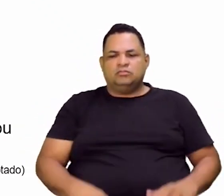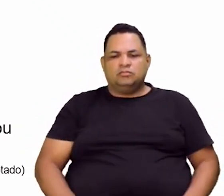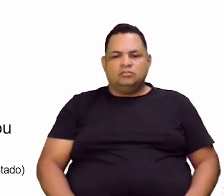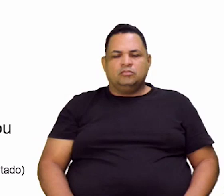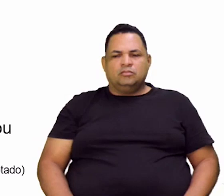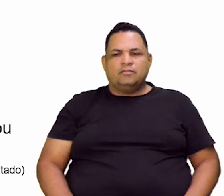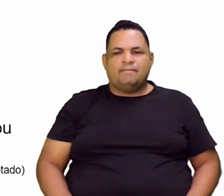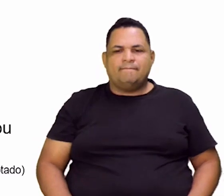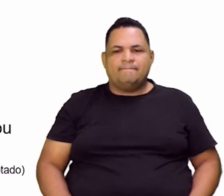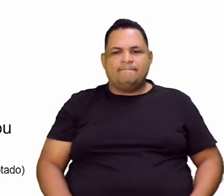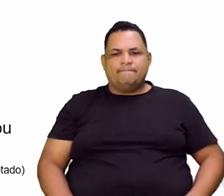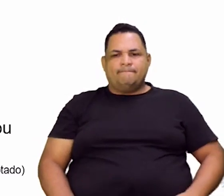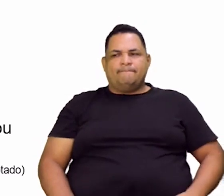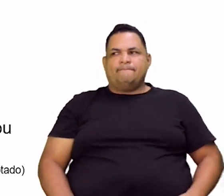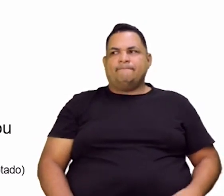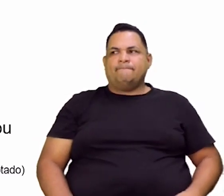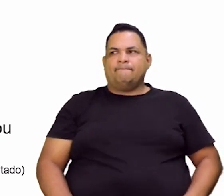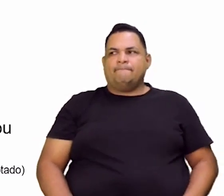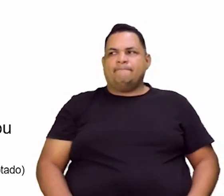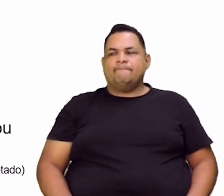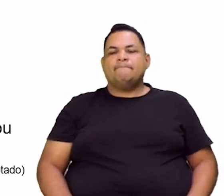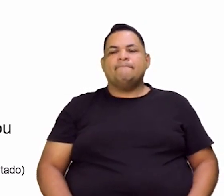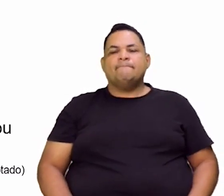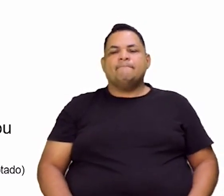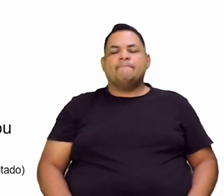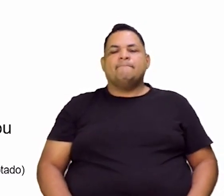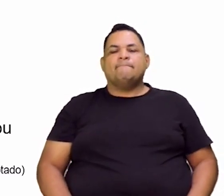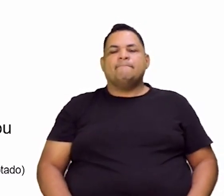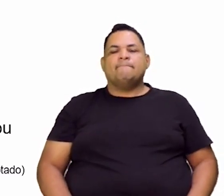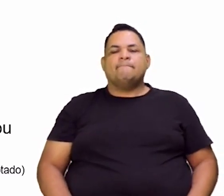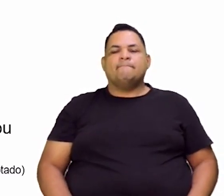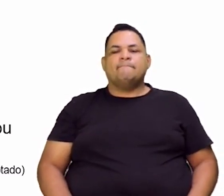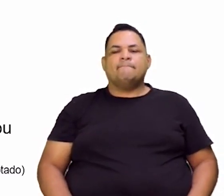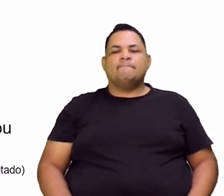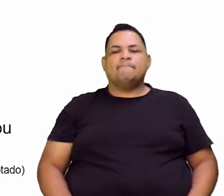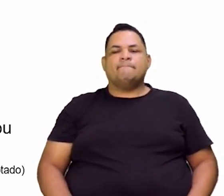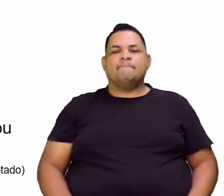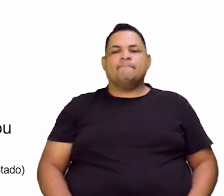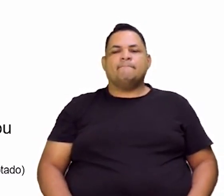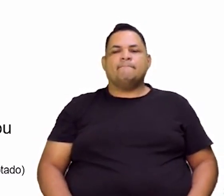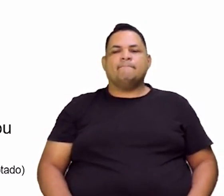nesse âmbito a questão do